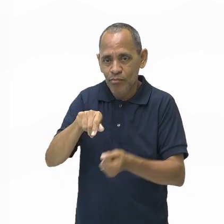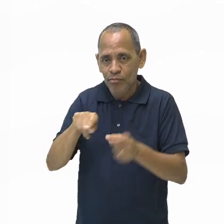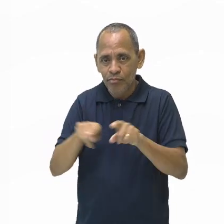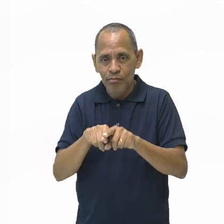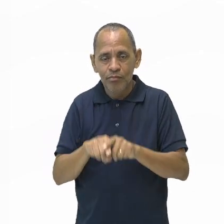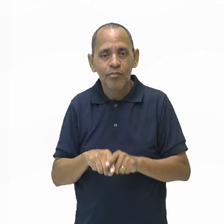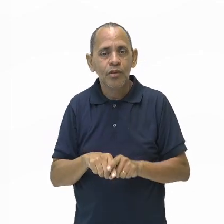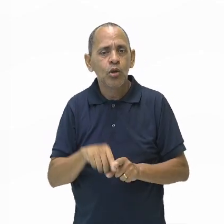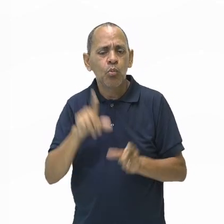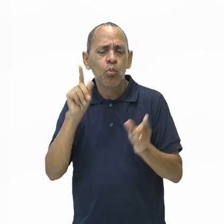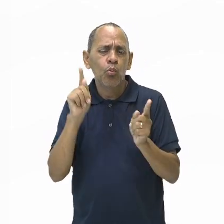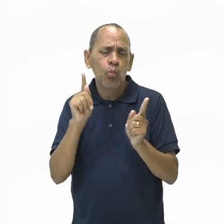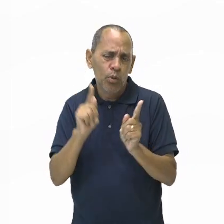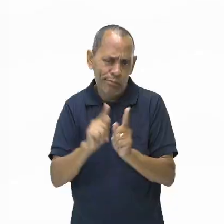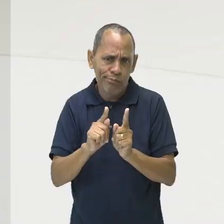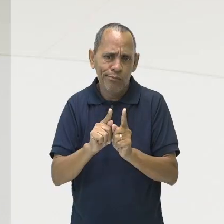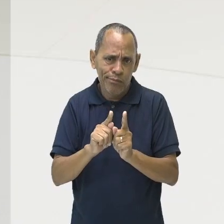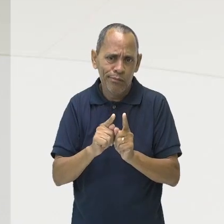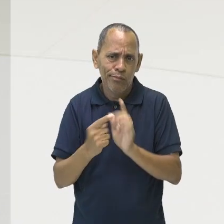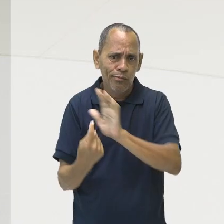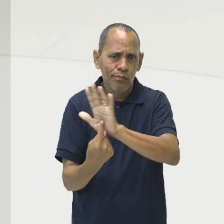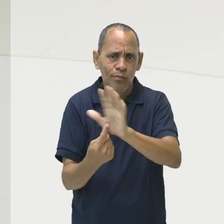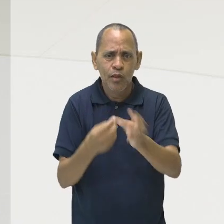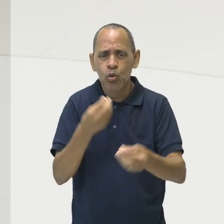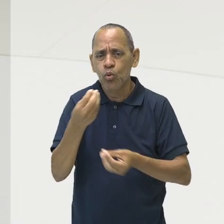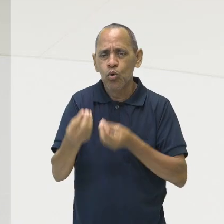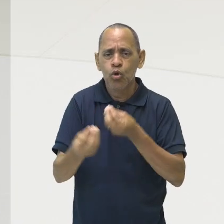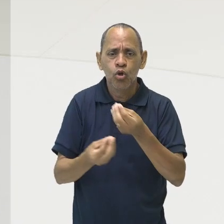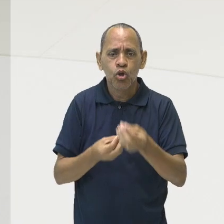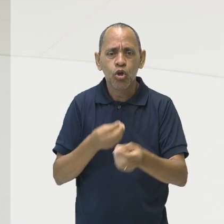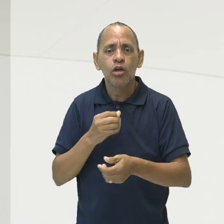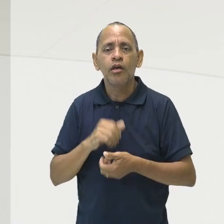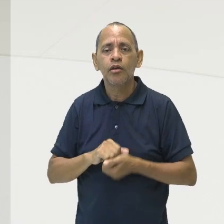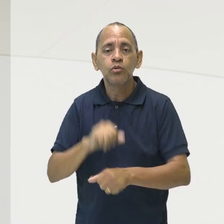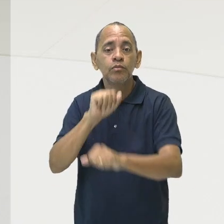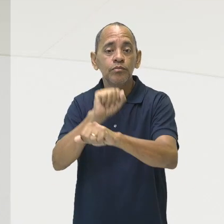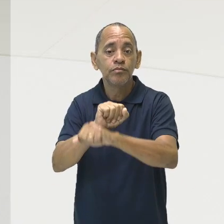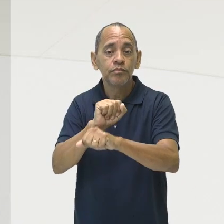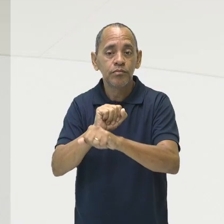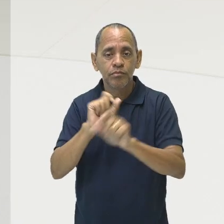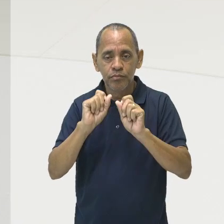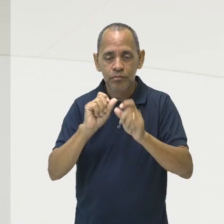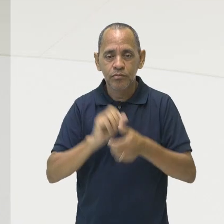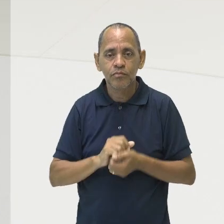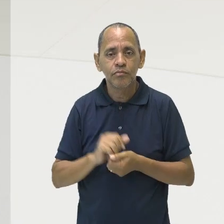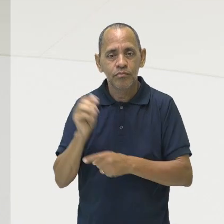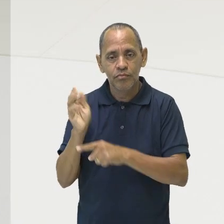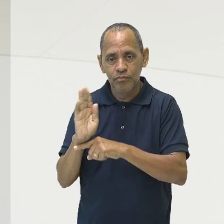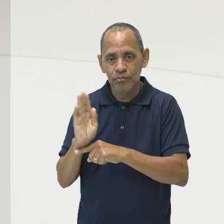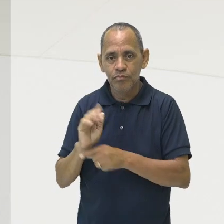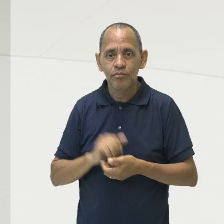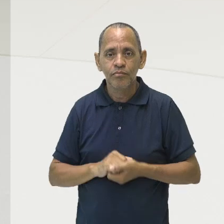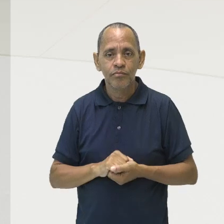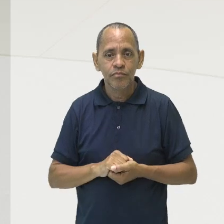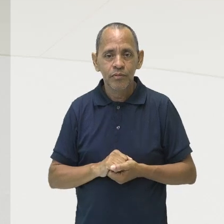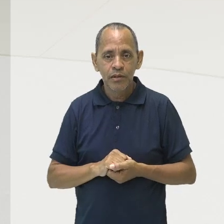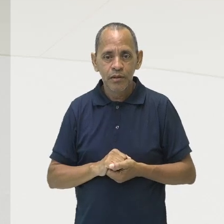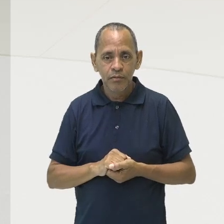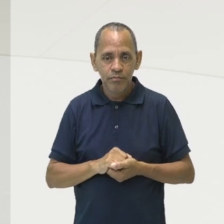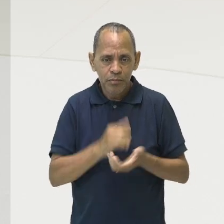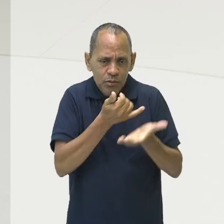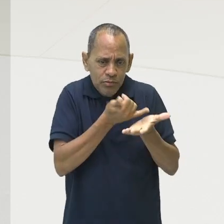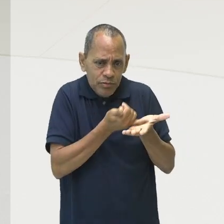pequena apresentação do que esperar do filme, certo? E aí, só pela sinopse,